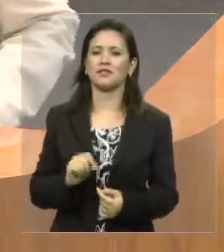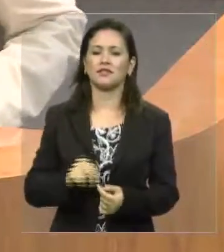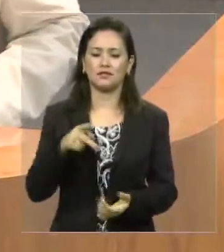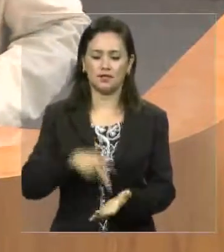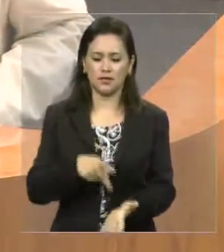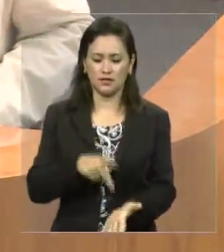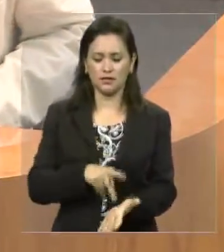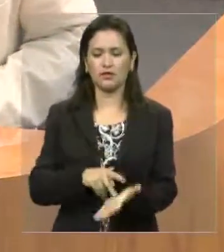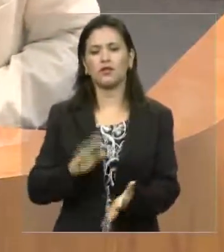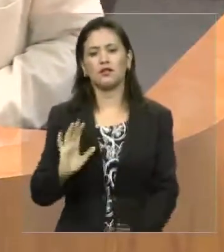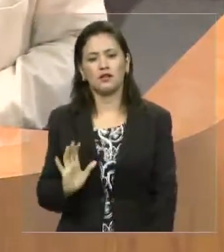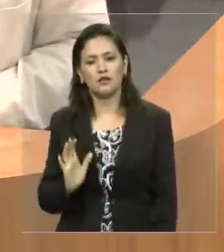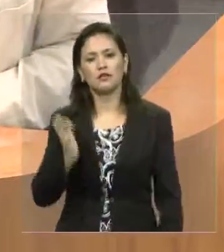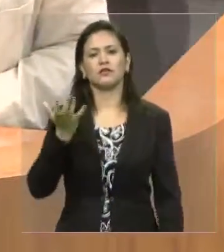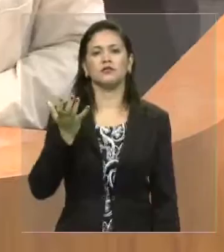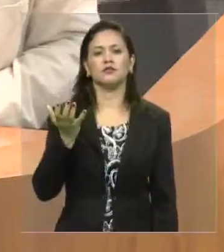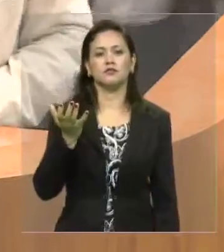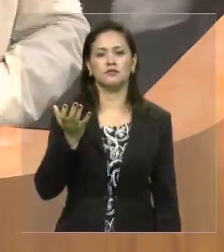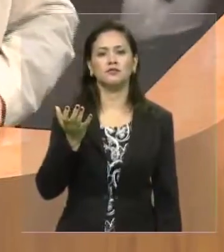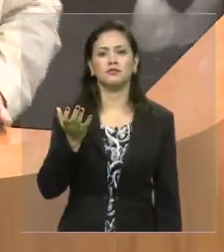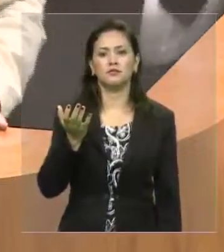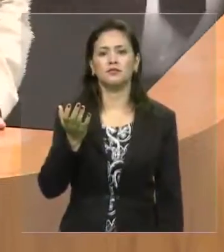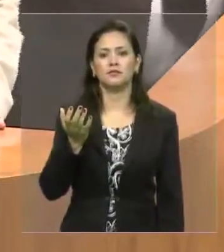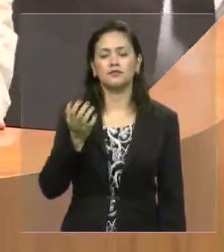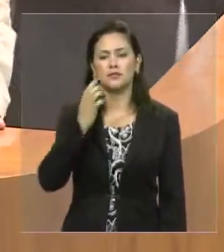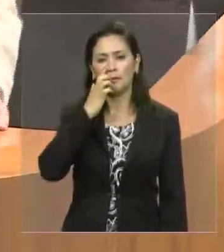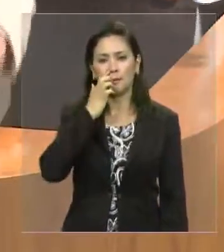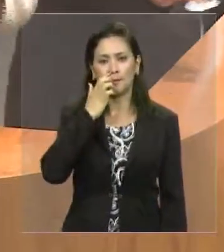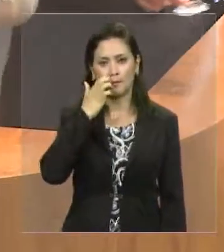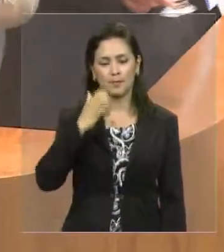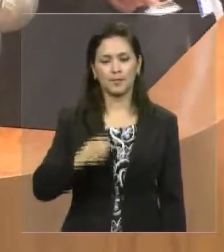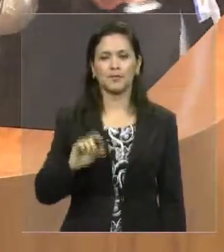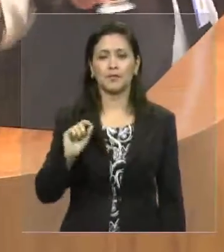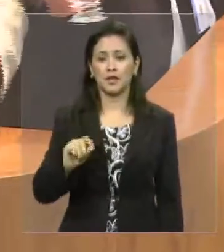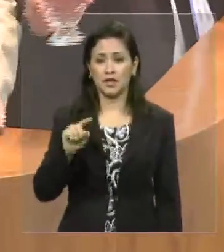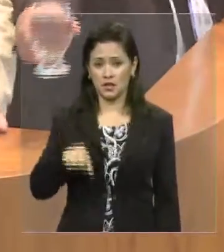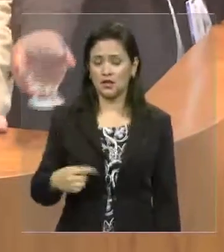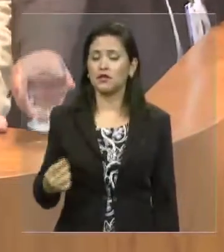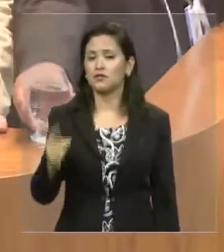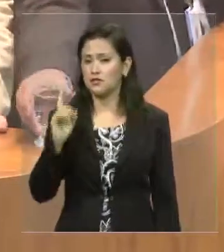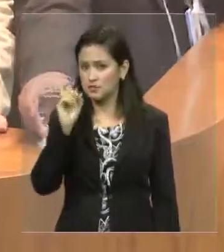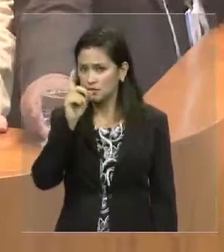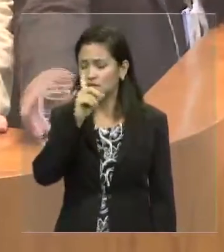a tarefa íngreme de